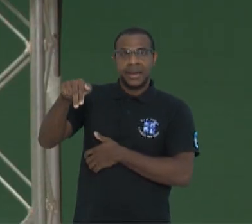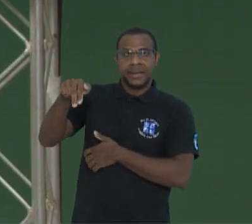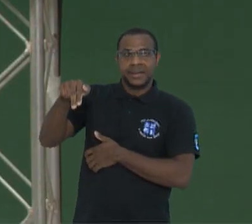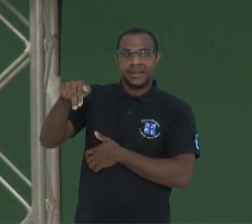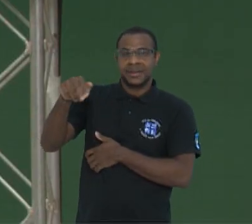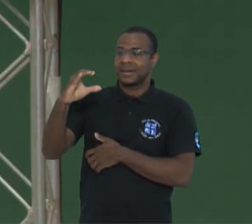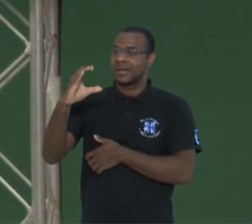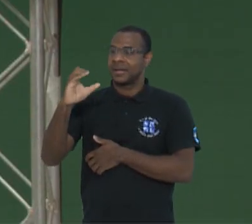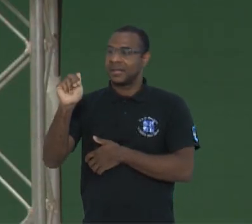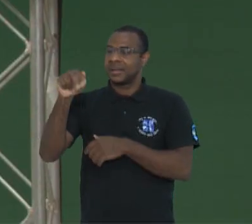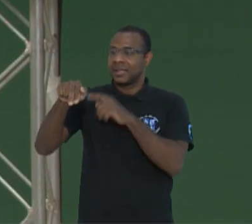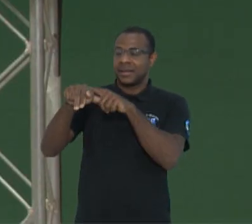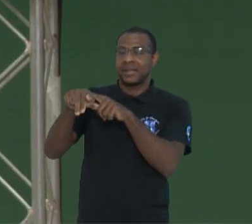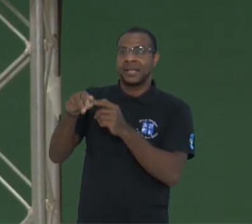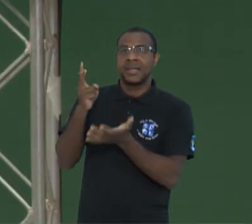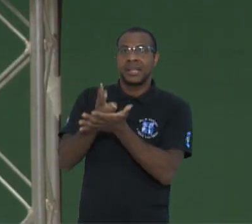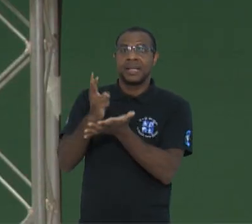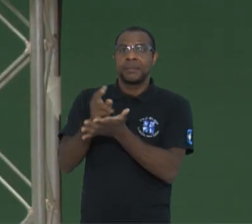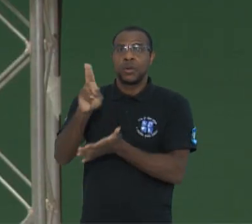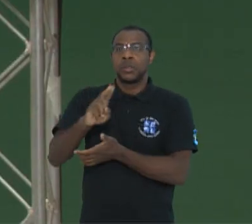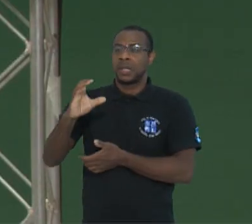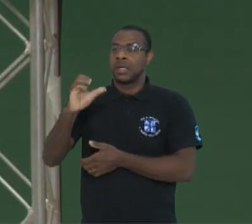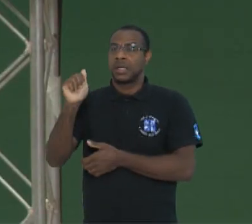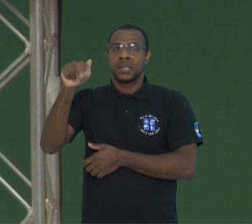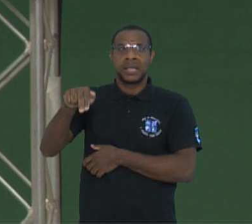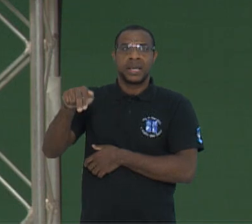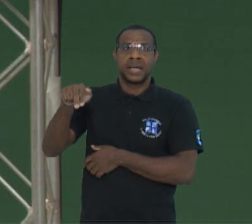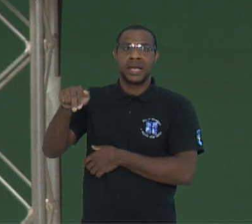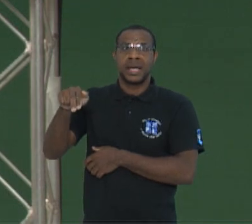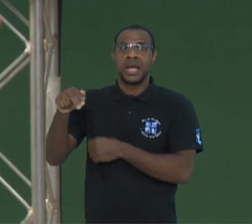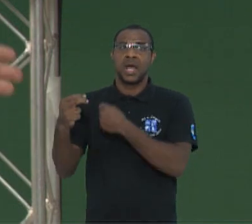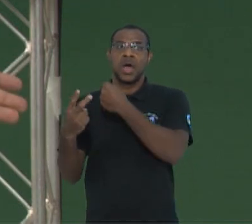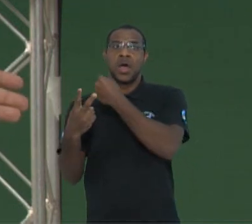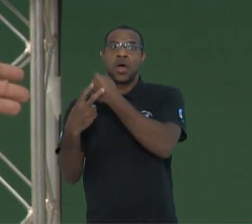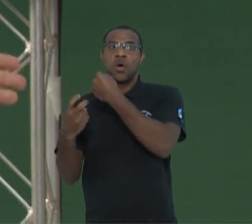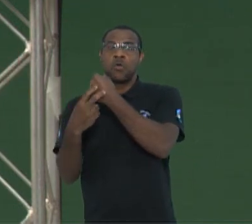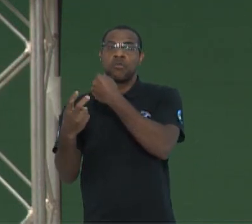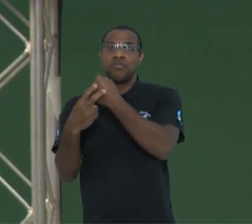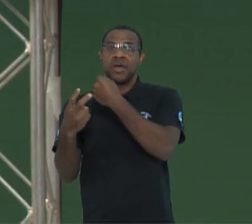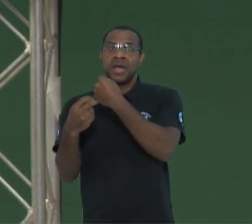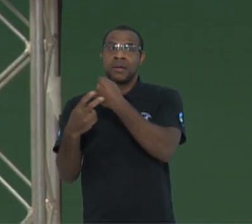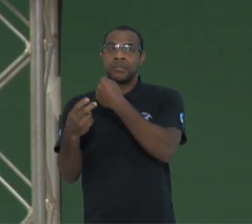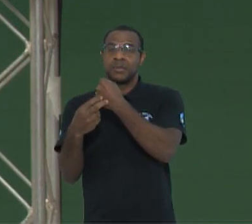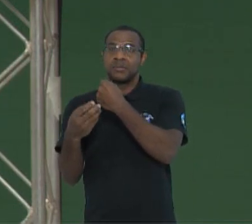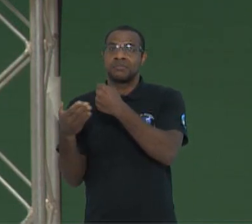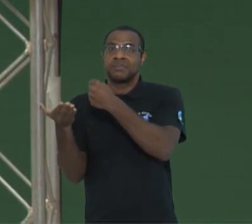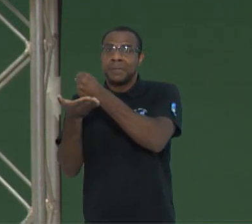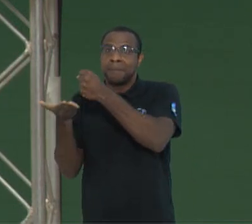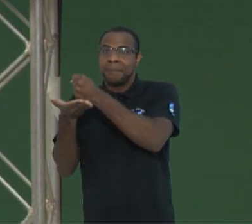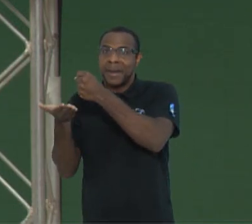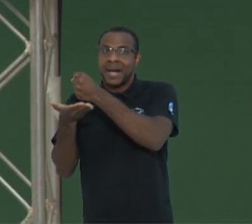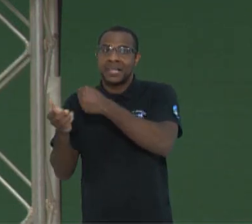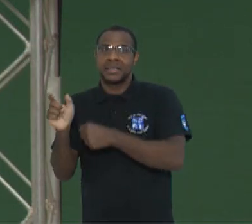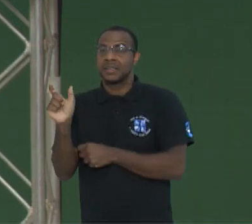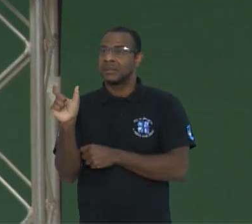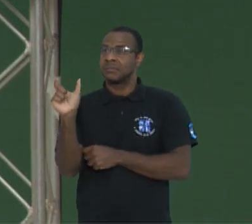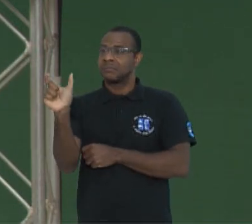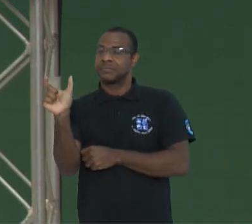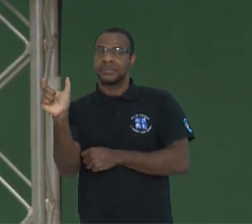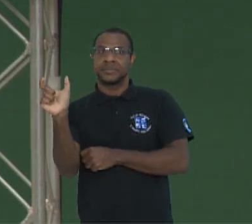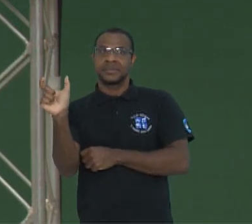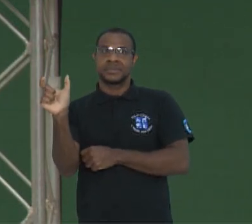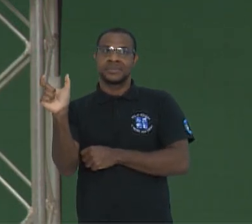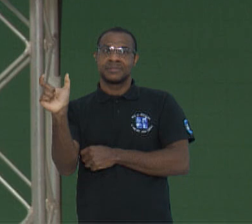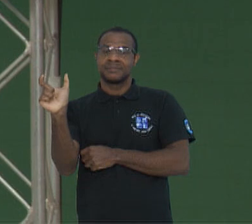vez que a gente usa can, o verbo sempre tem que vir na forma base, ou no infinitivo. E na